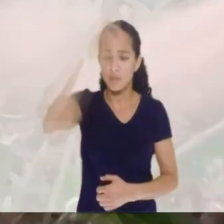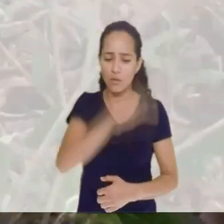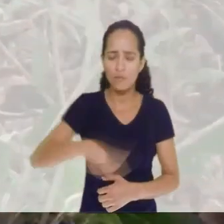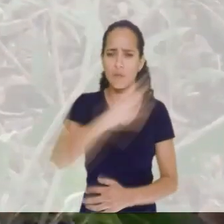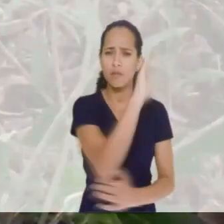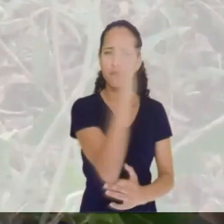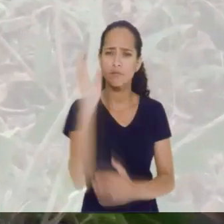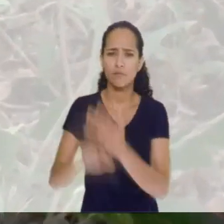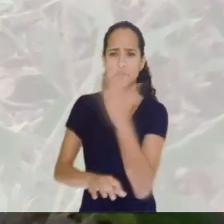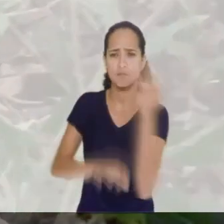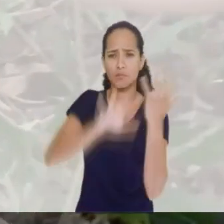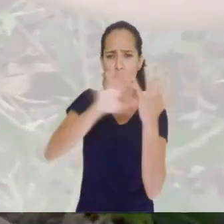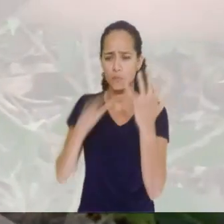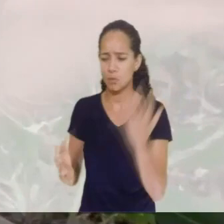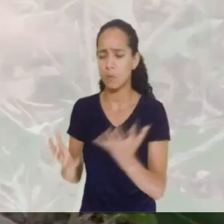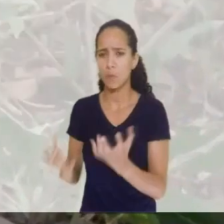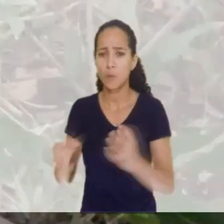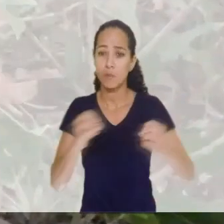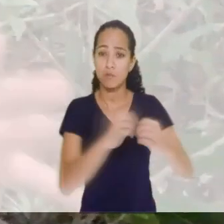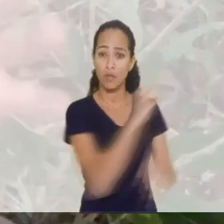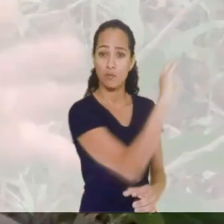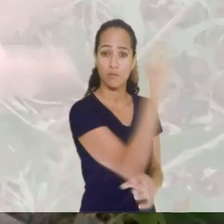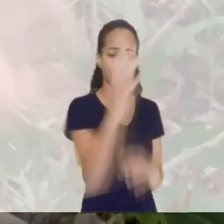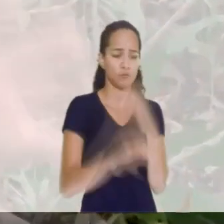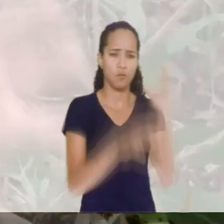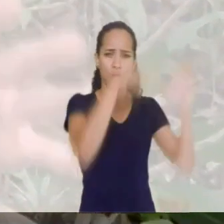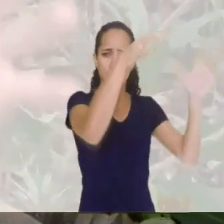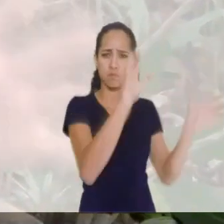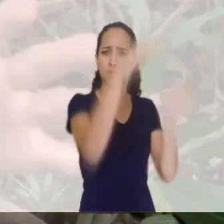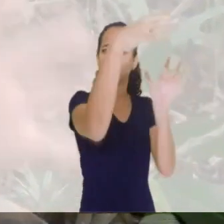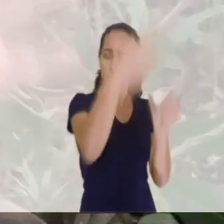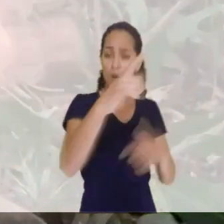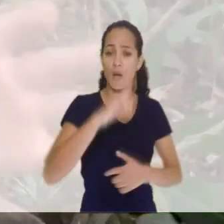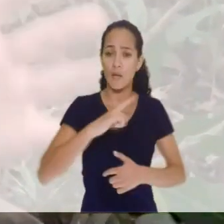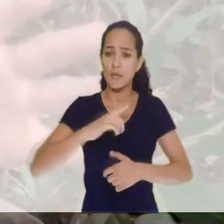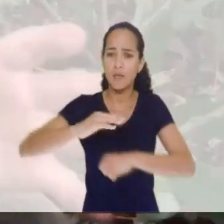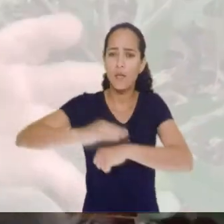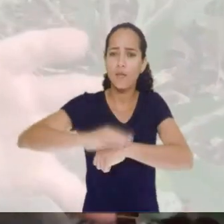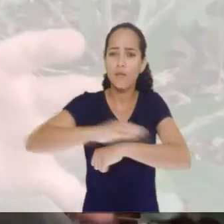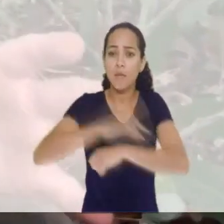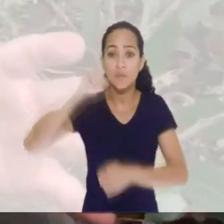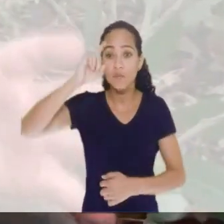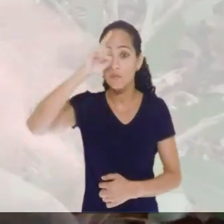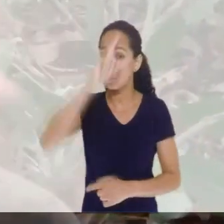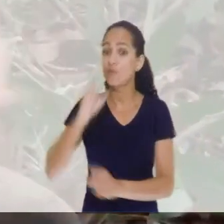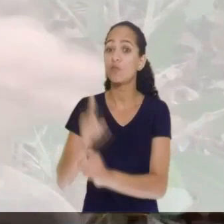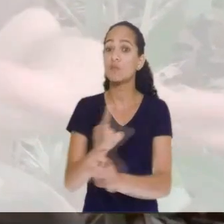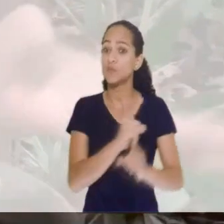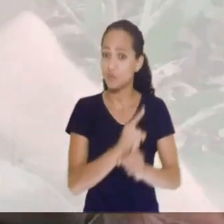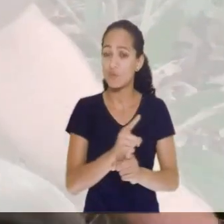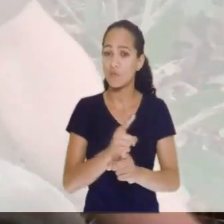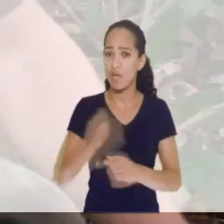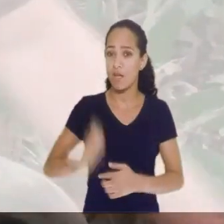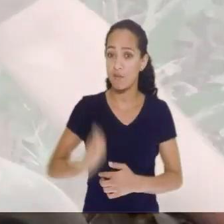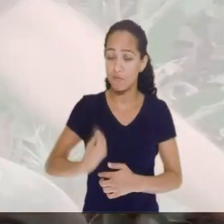seca, perto da formação da Berta de Clusia, que é onde habita uma espécie rara, raríssima, de sapinho. É um sapinho que ocupa